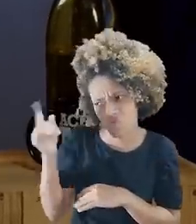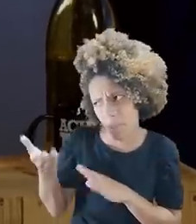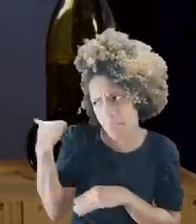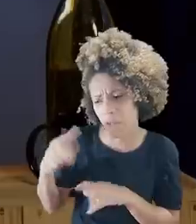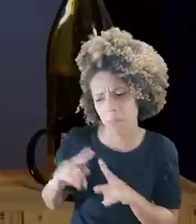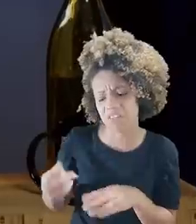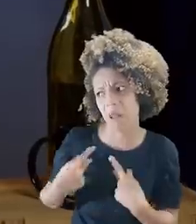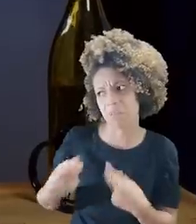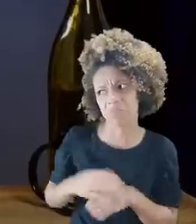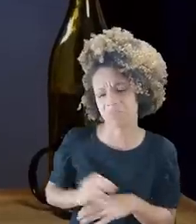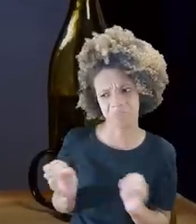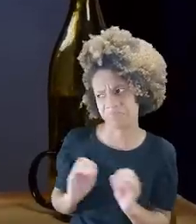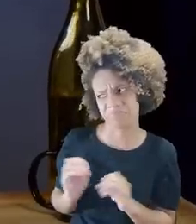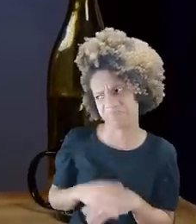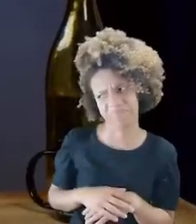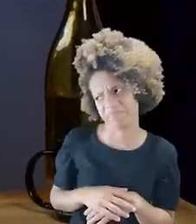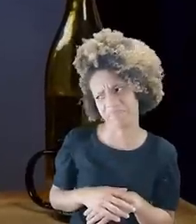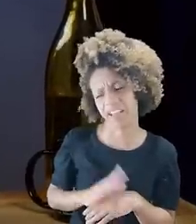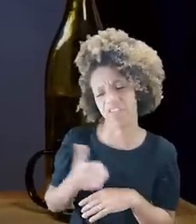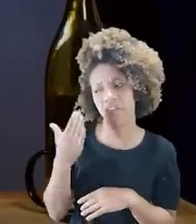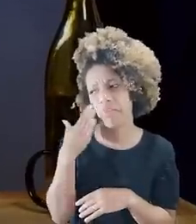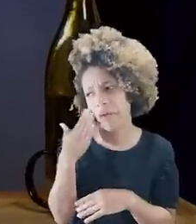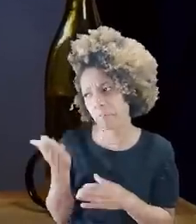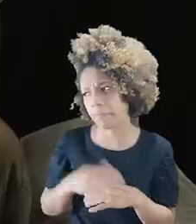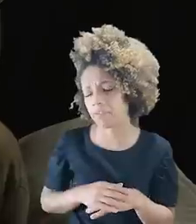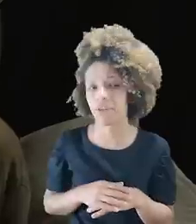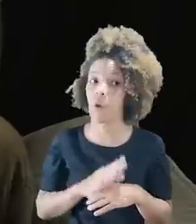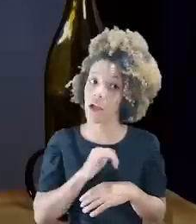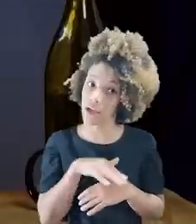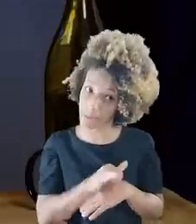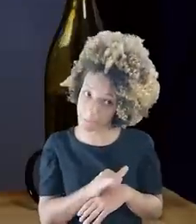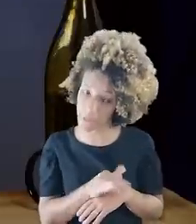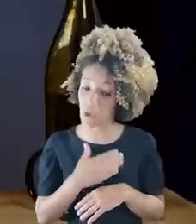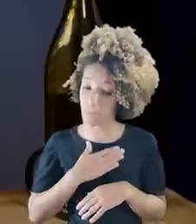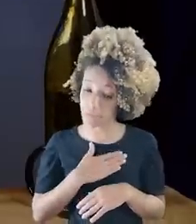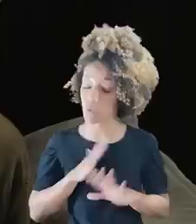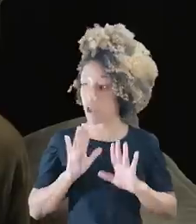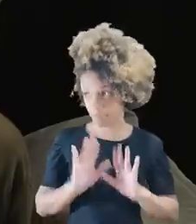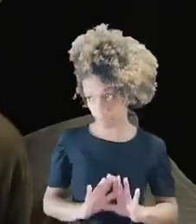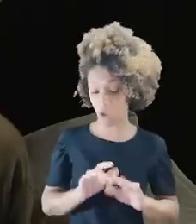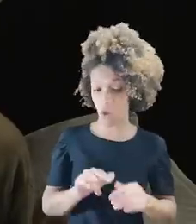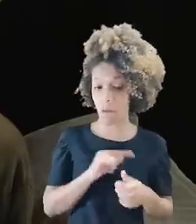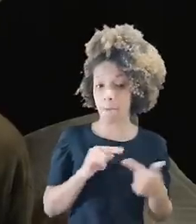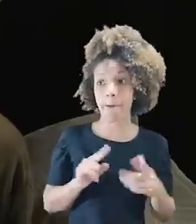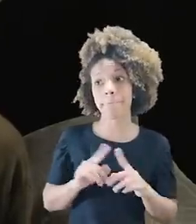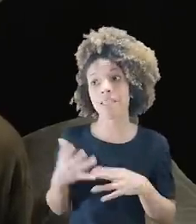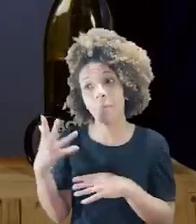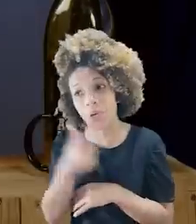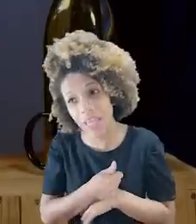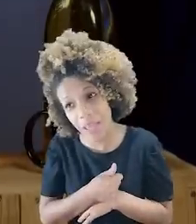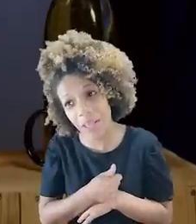Rainha Elizabete eu falei eu amo a elizabe maravilhosa mas assim tipo quem sou eu R